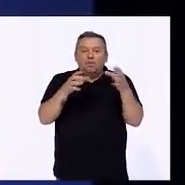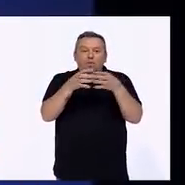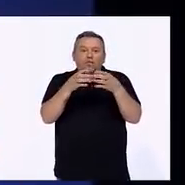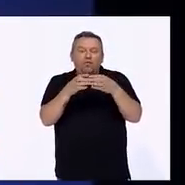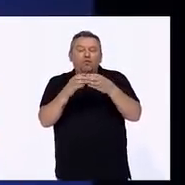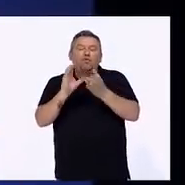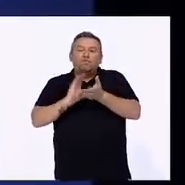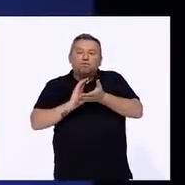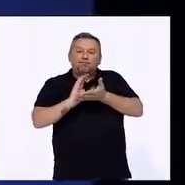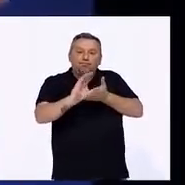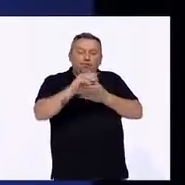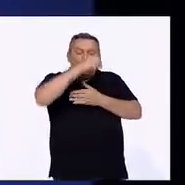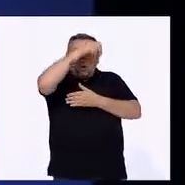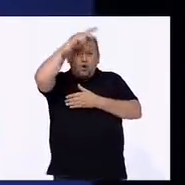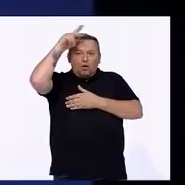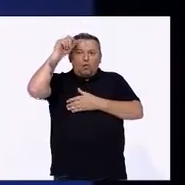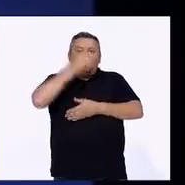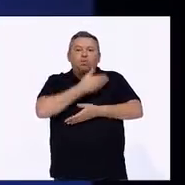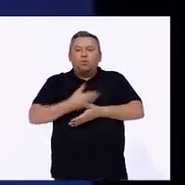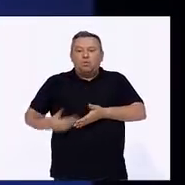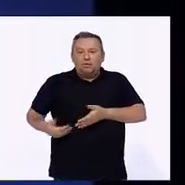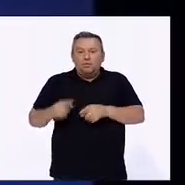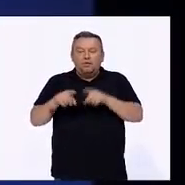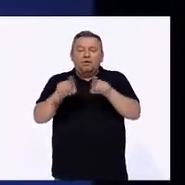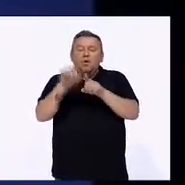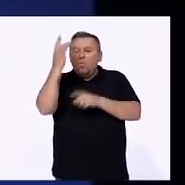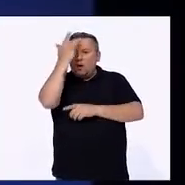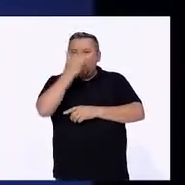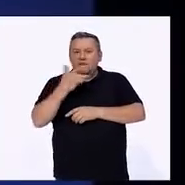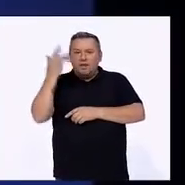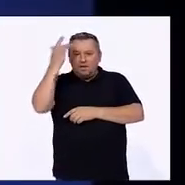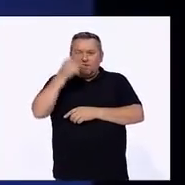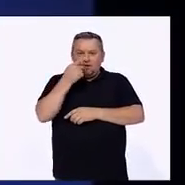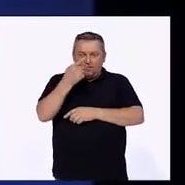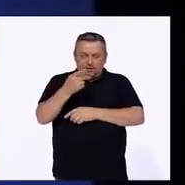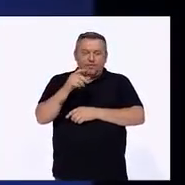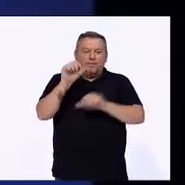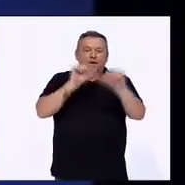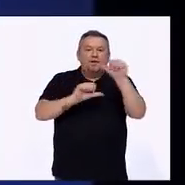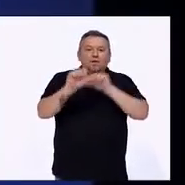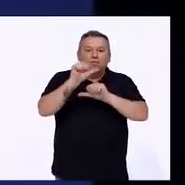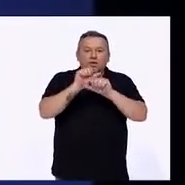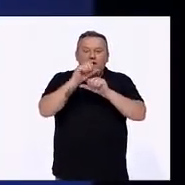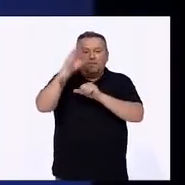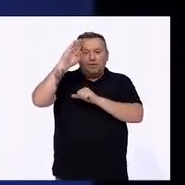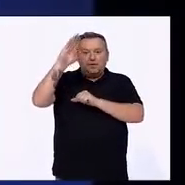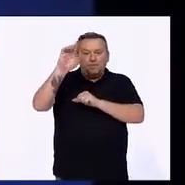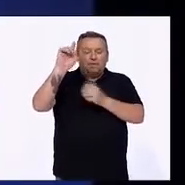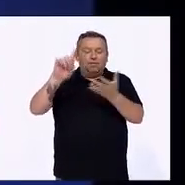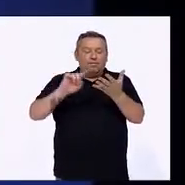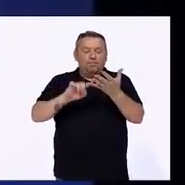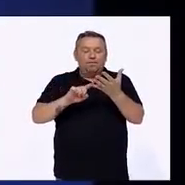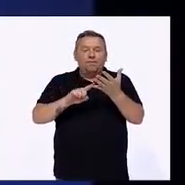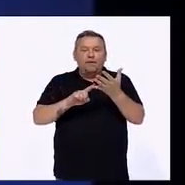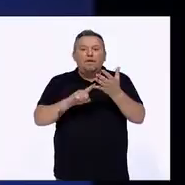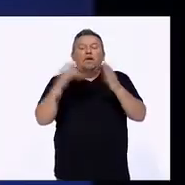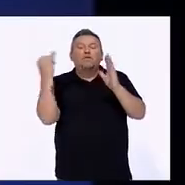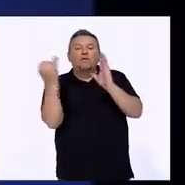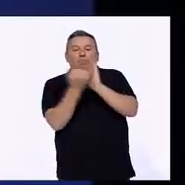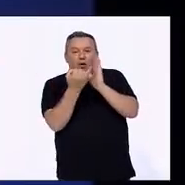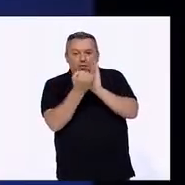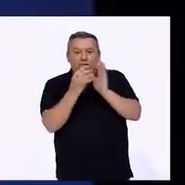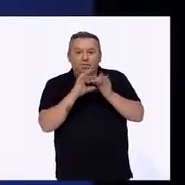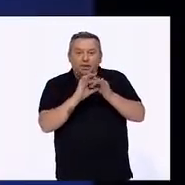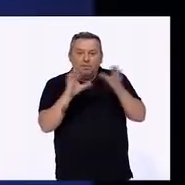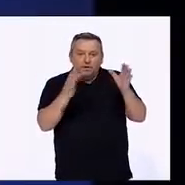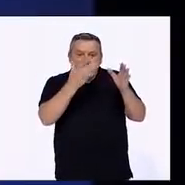investimentos públicos. Né? Então, por que que para o Haddad, e ele tem sempre falado, as reformas centrais são a reforma tributária, que permita que os mais pobres,